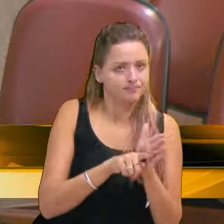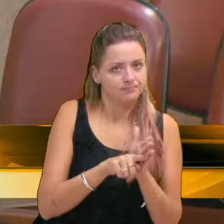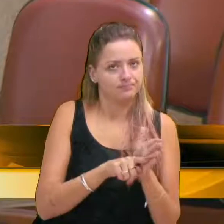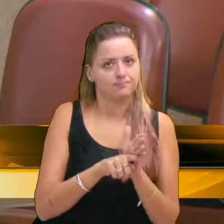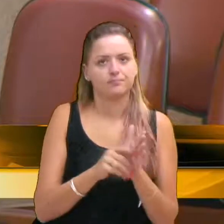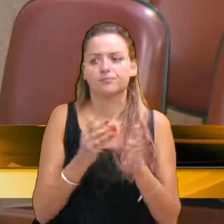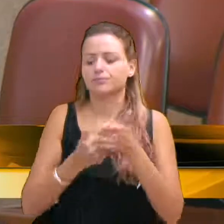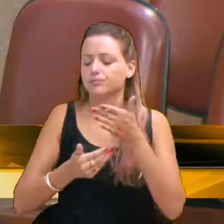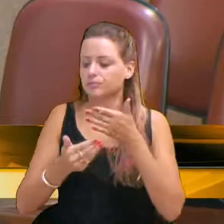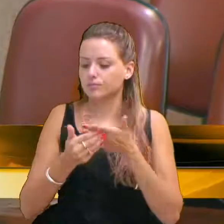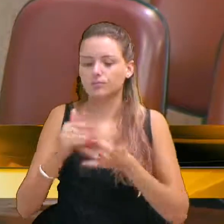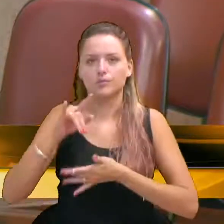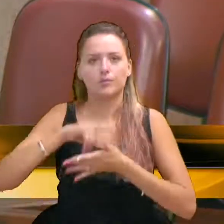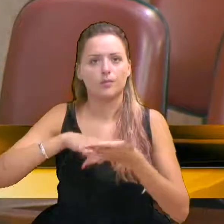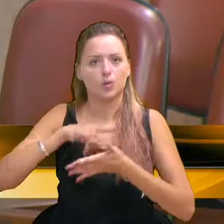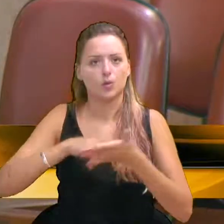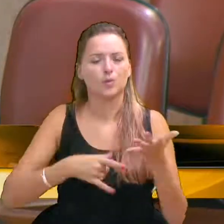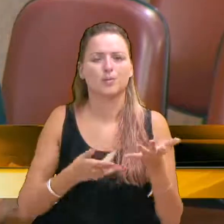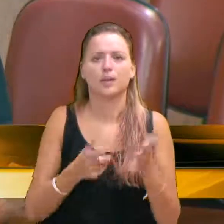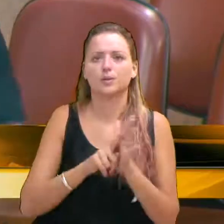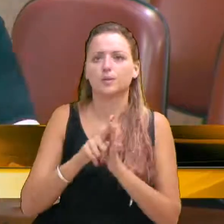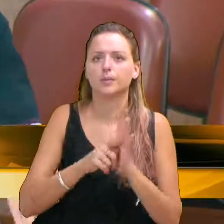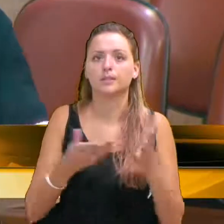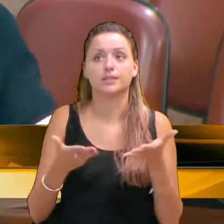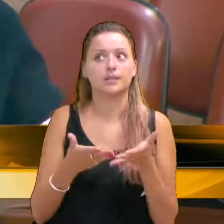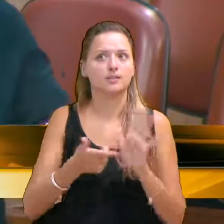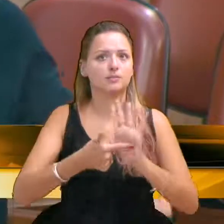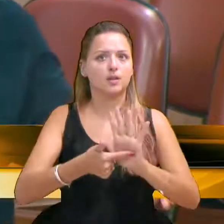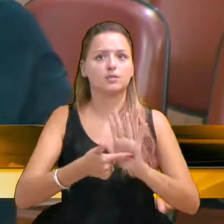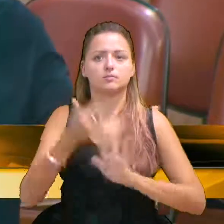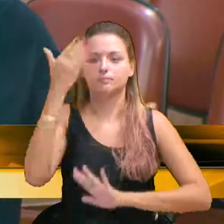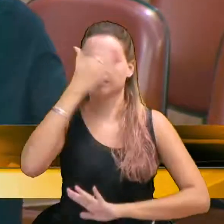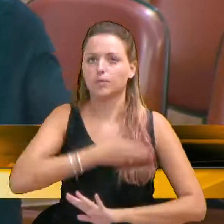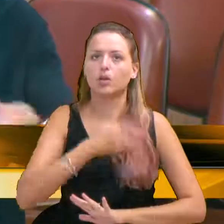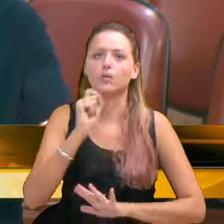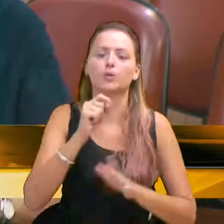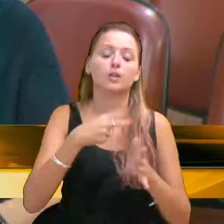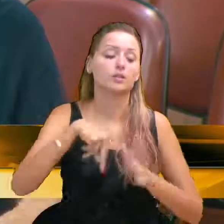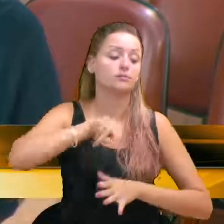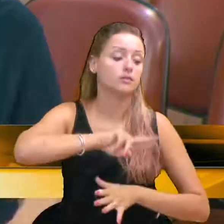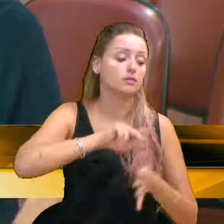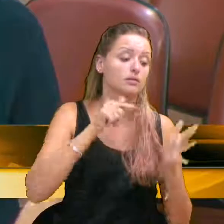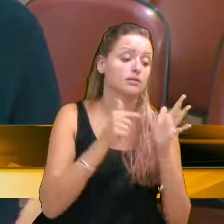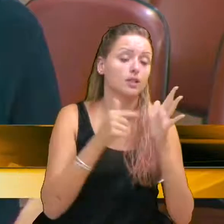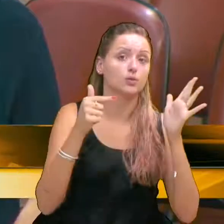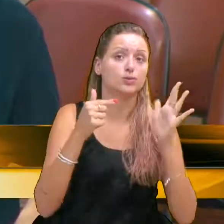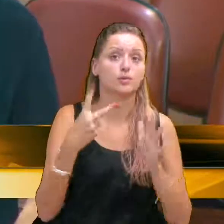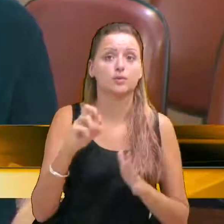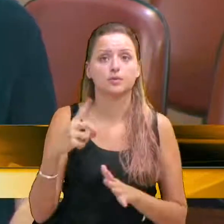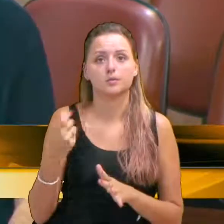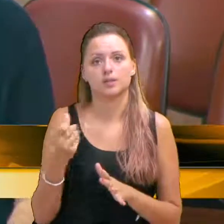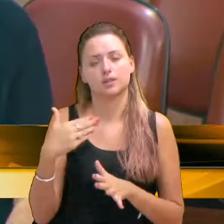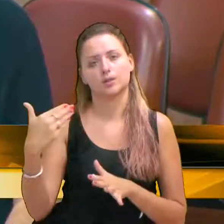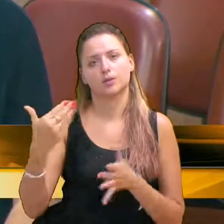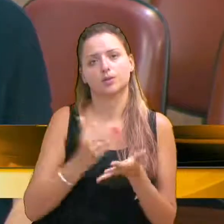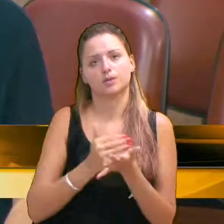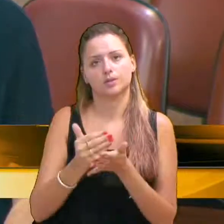as matérias que têm sido publicadas comprovam aquilo que nós denunciamos lá em 2016, quando surgiu essa